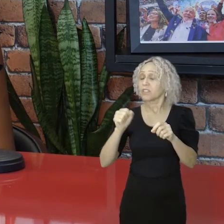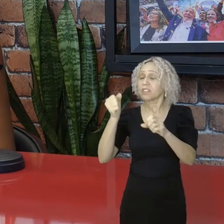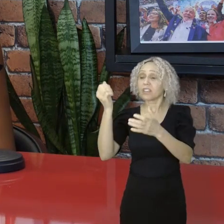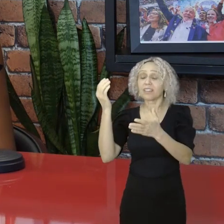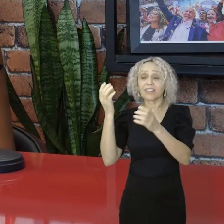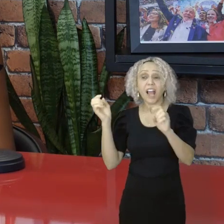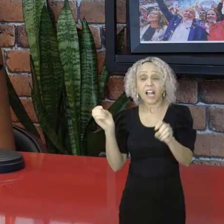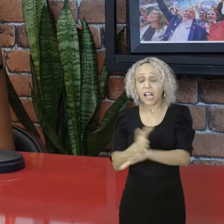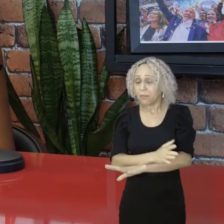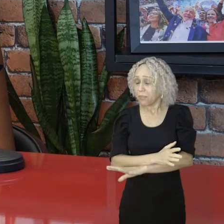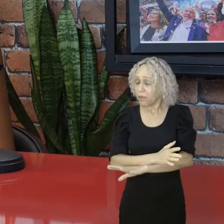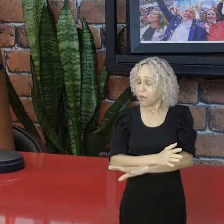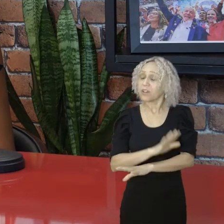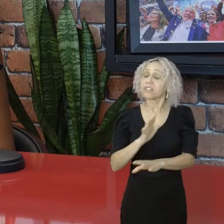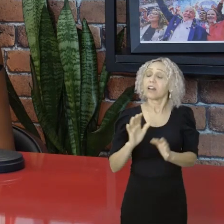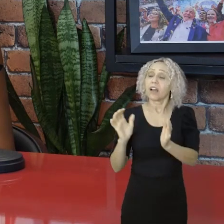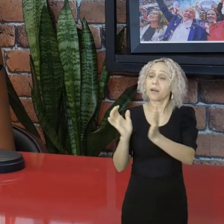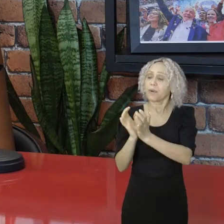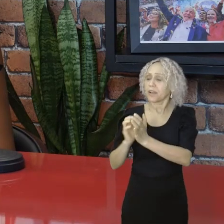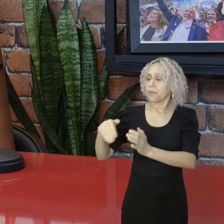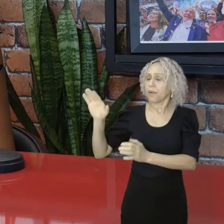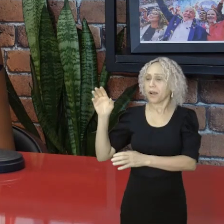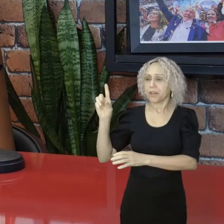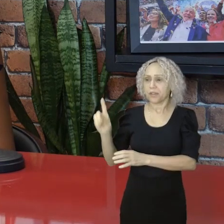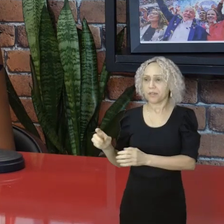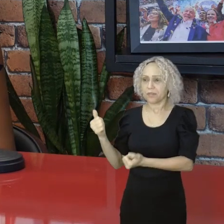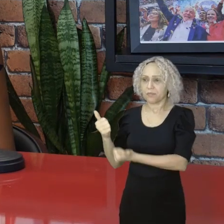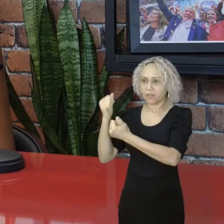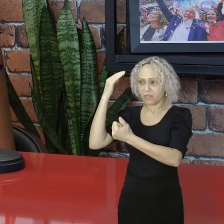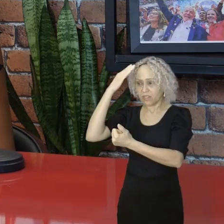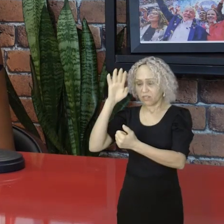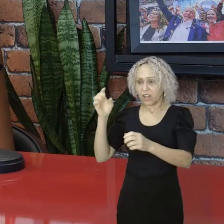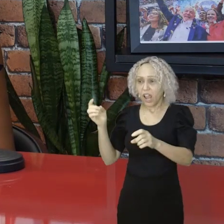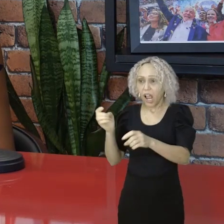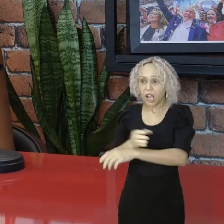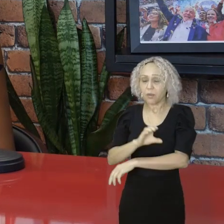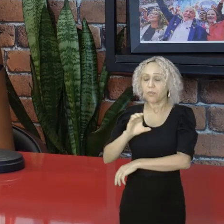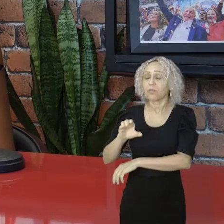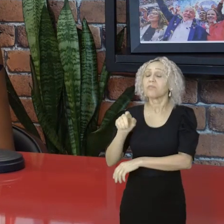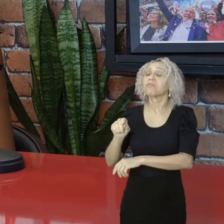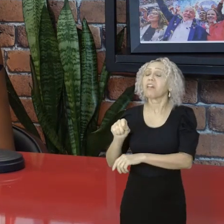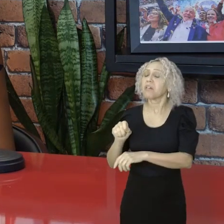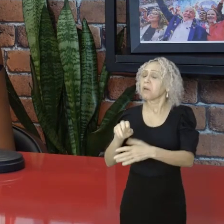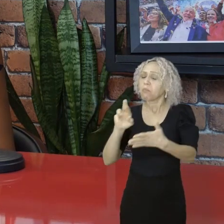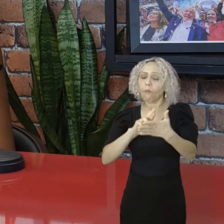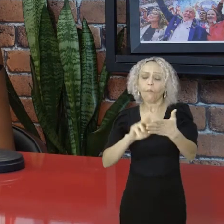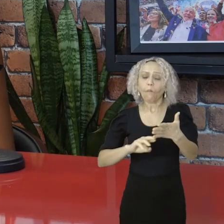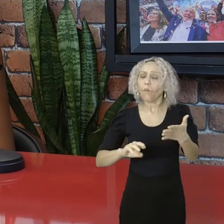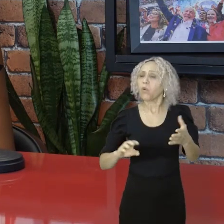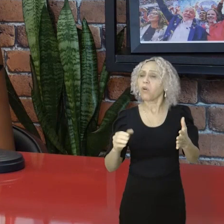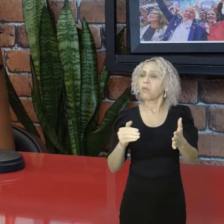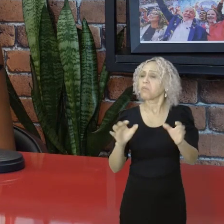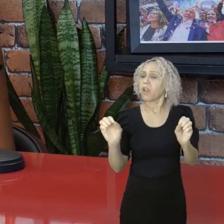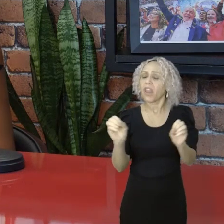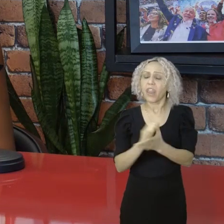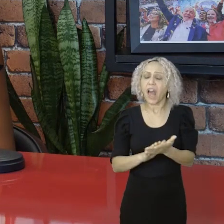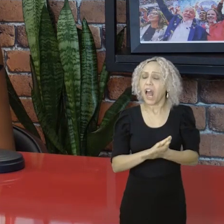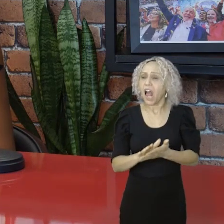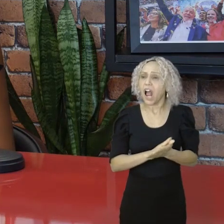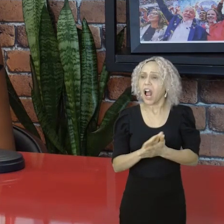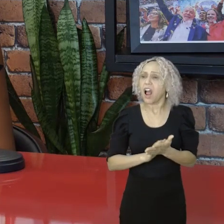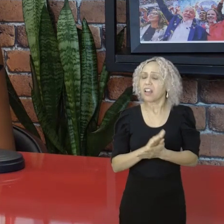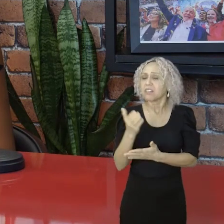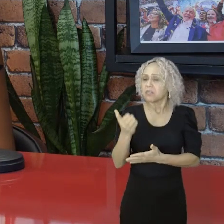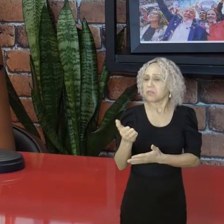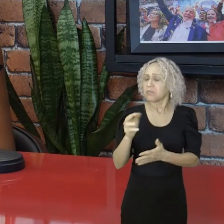comissão, formada em sua maioria por deputados bolsonaristas, encerrou seus trabalhos sem ter votado o relatório final, produzido